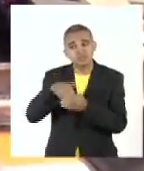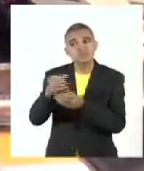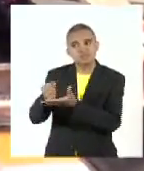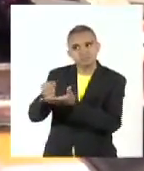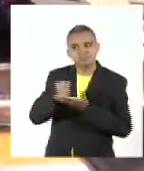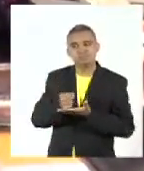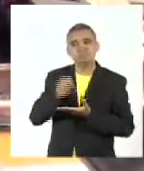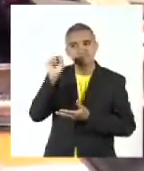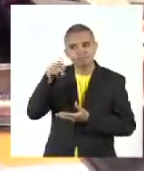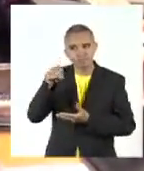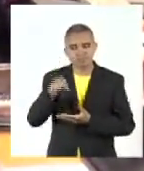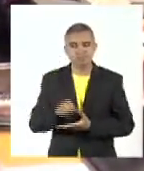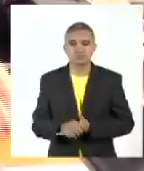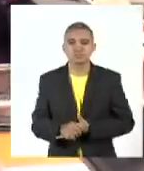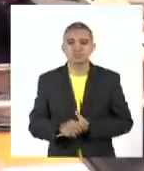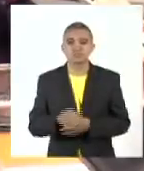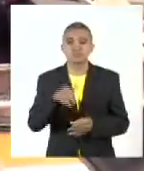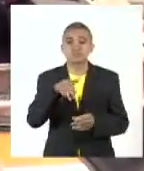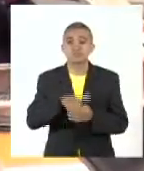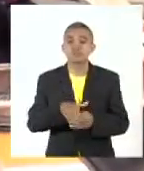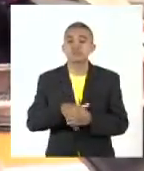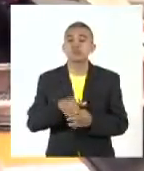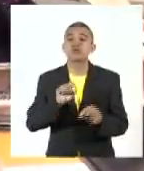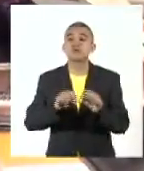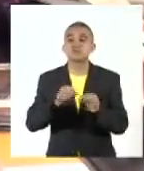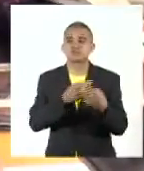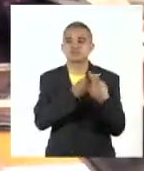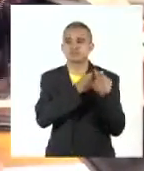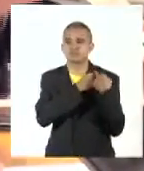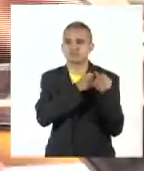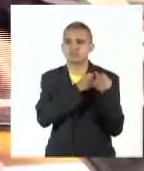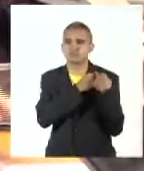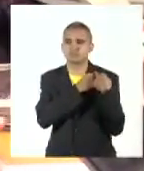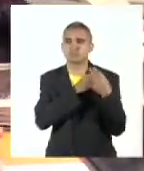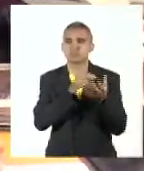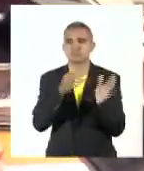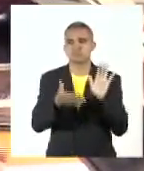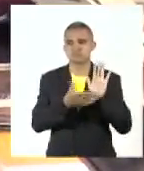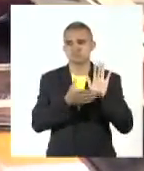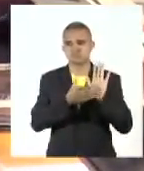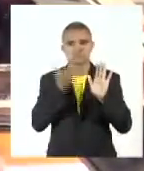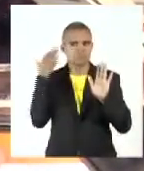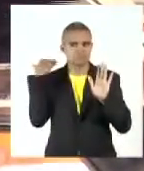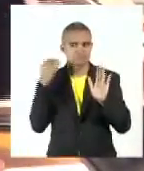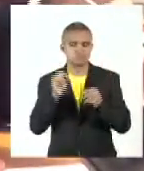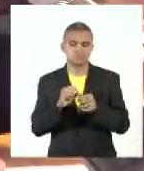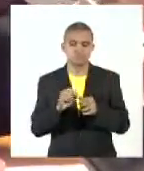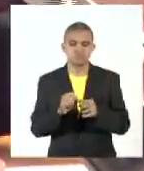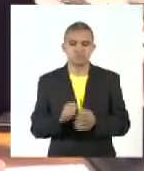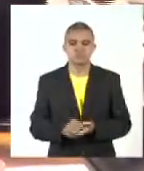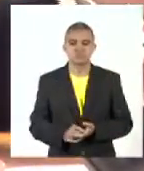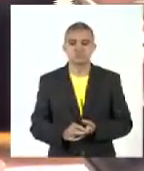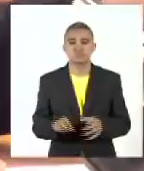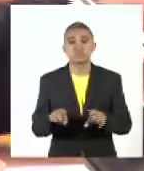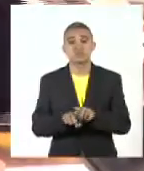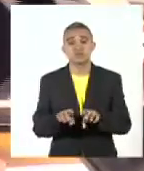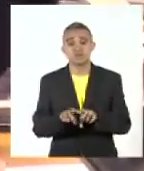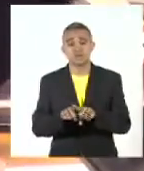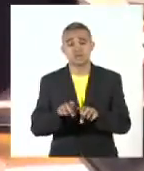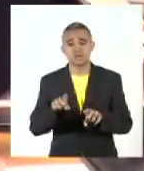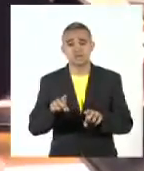nisso e votar com responsabilidade em relação a este requerimento. E dizer que não morreu ainda essa nossa